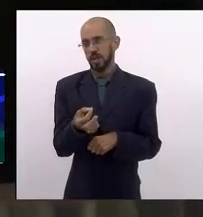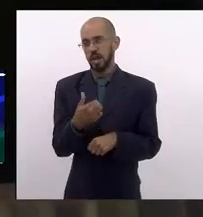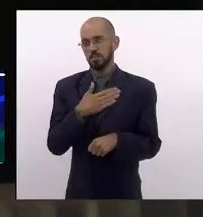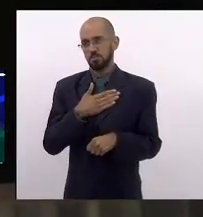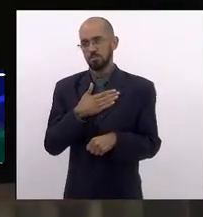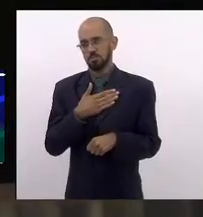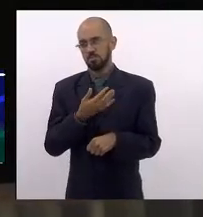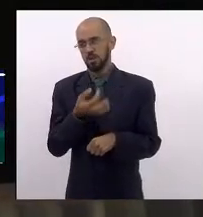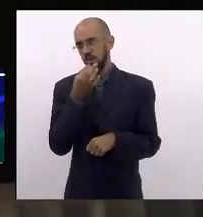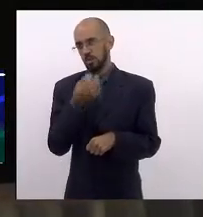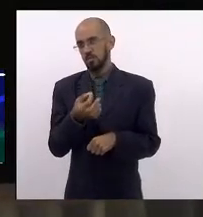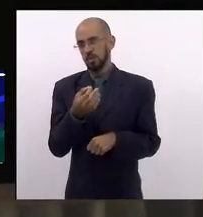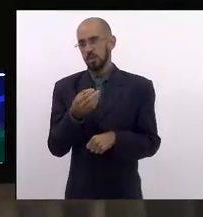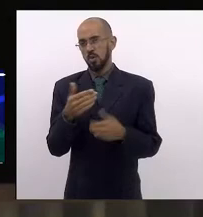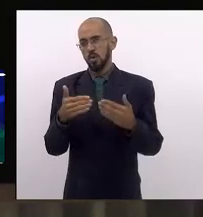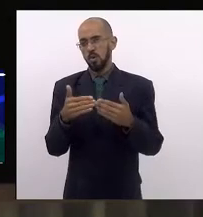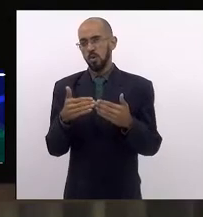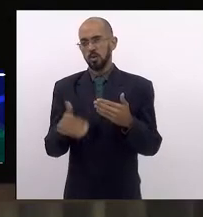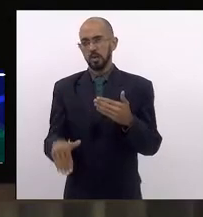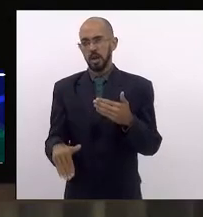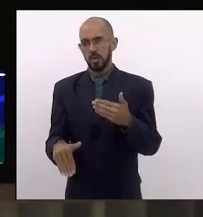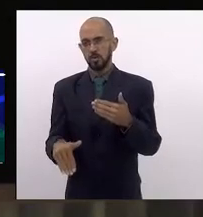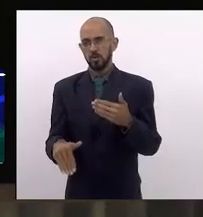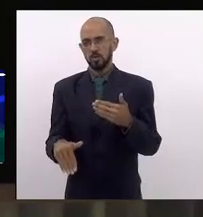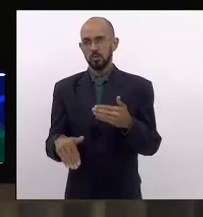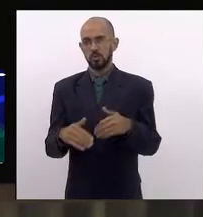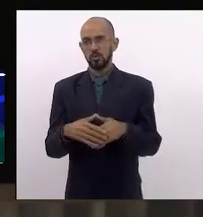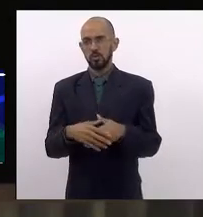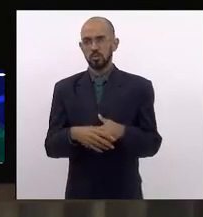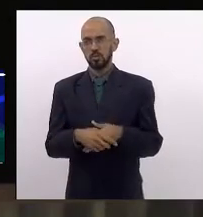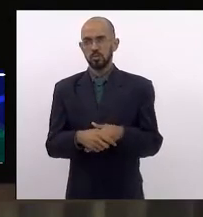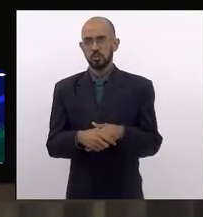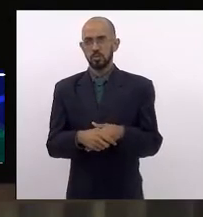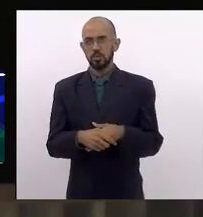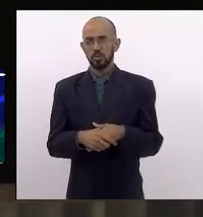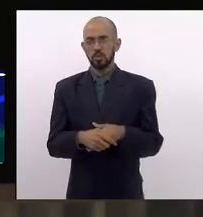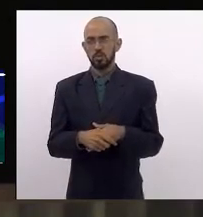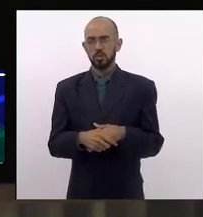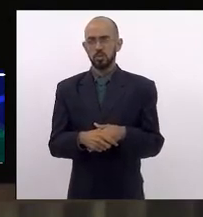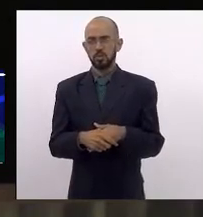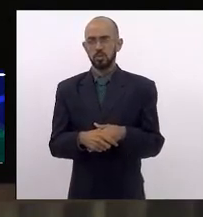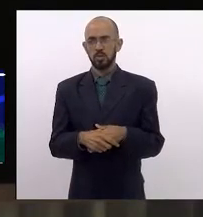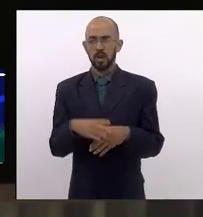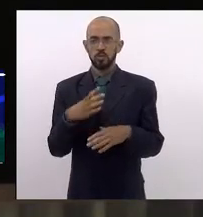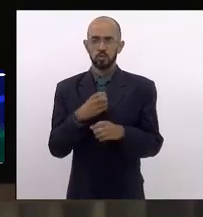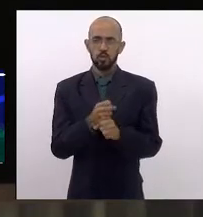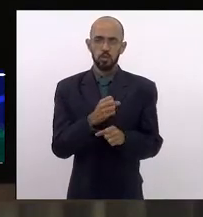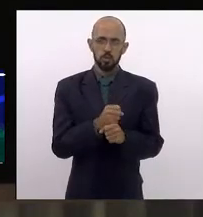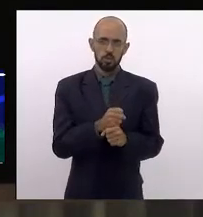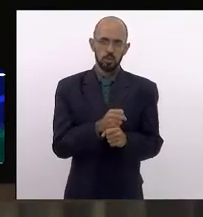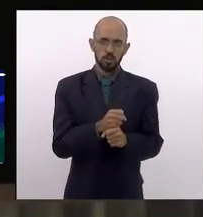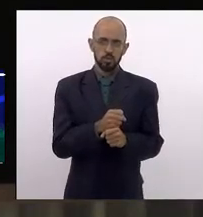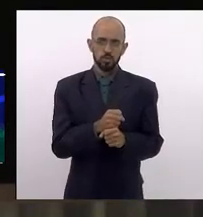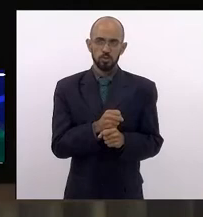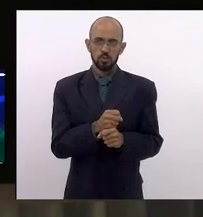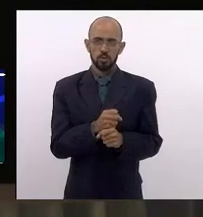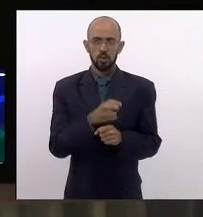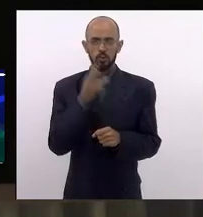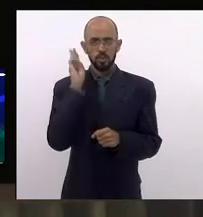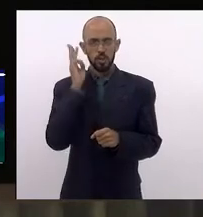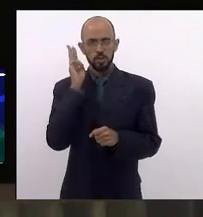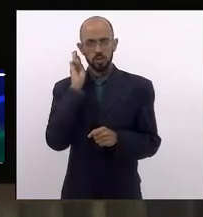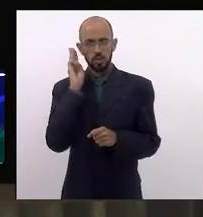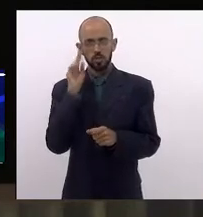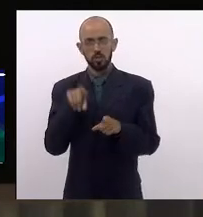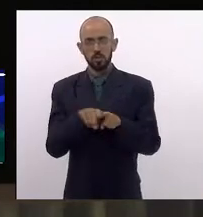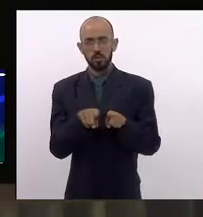a minha posição de voto contrário tanto lá contas do vídeo